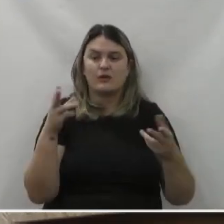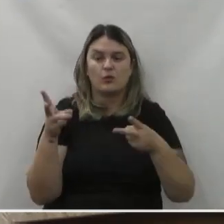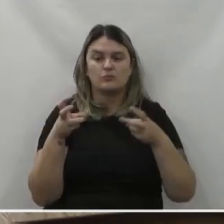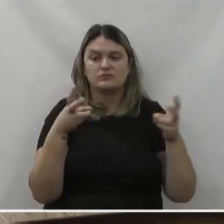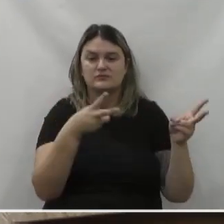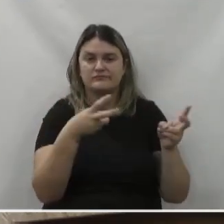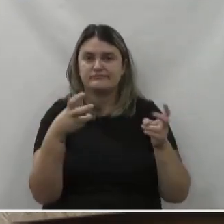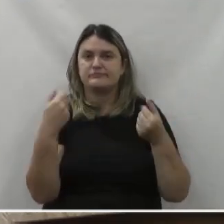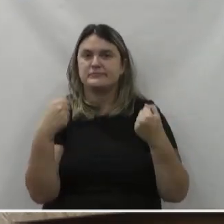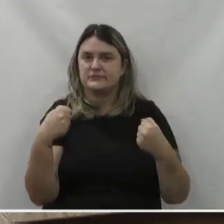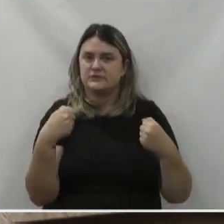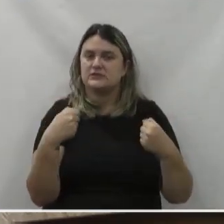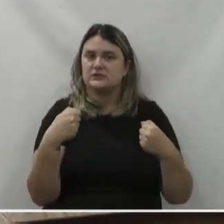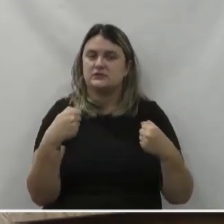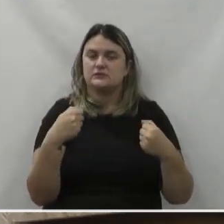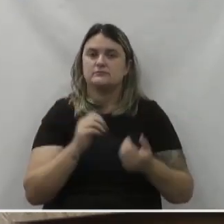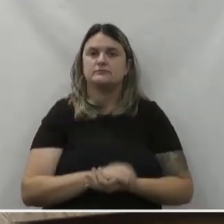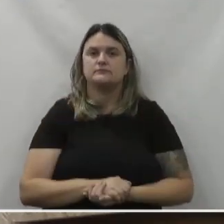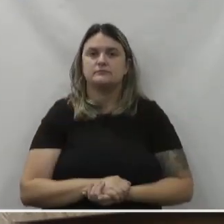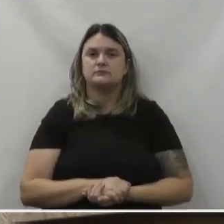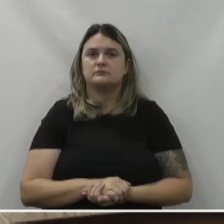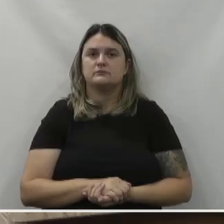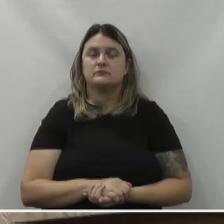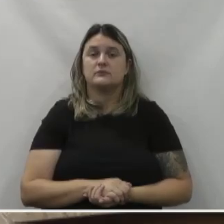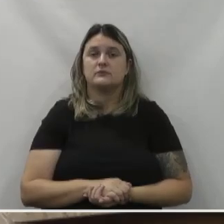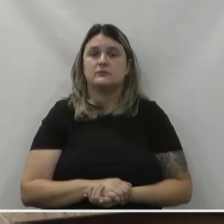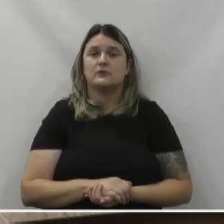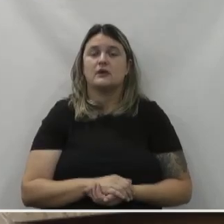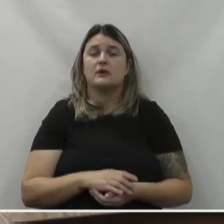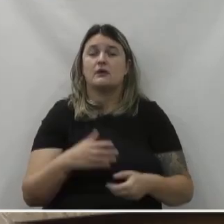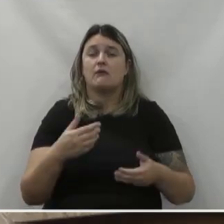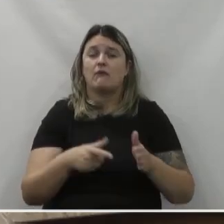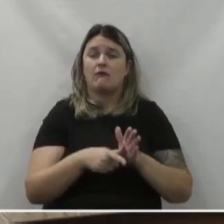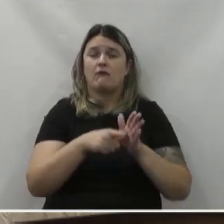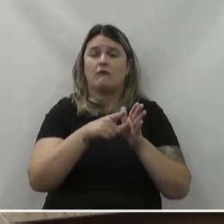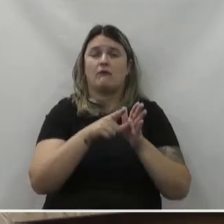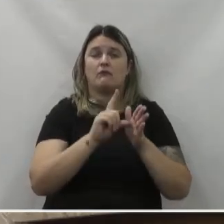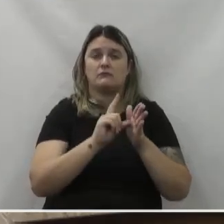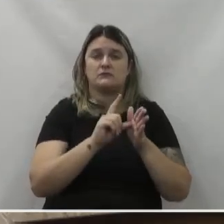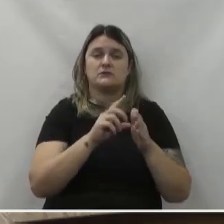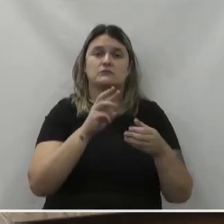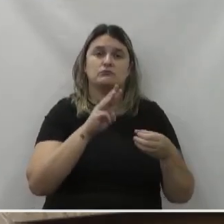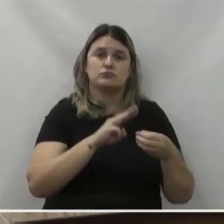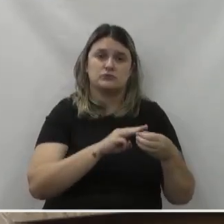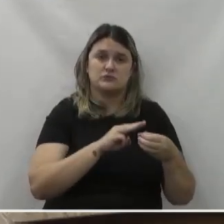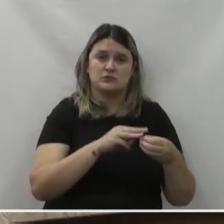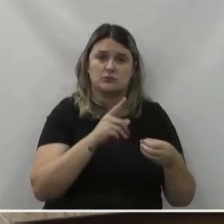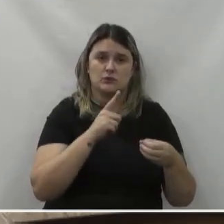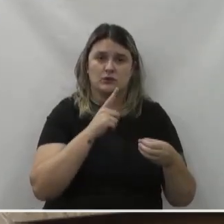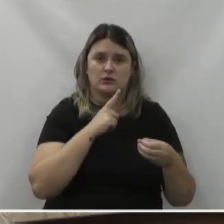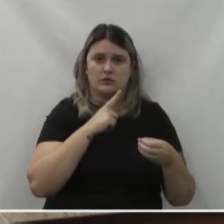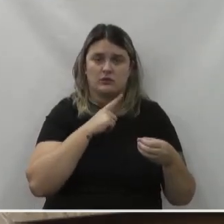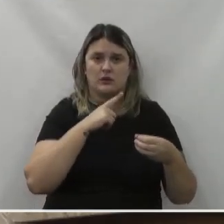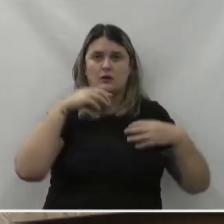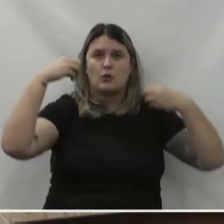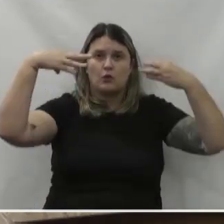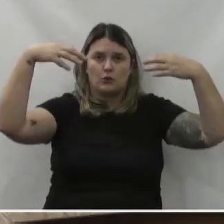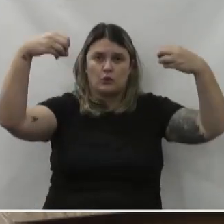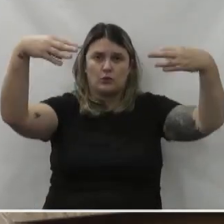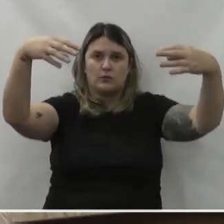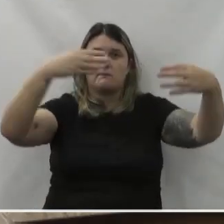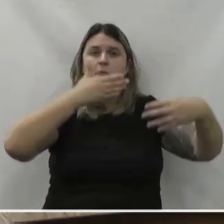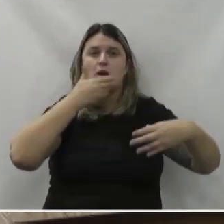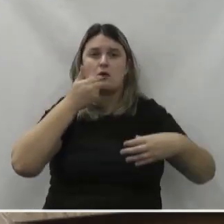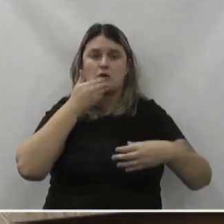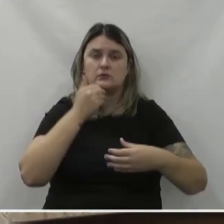observar, né? Para que realmente, quanto antes, o município possa ter uma iluminação de qualidade,